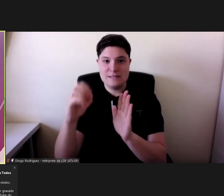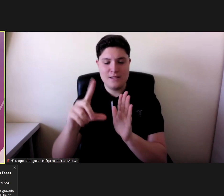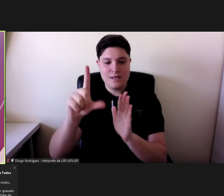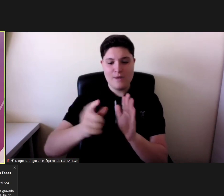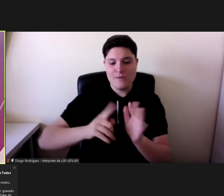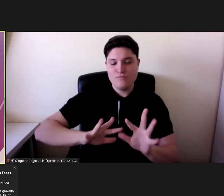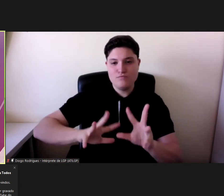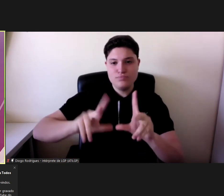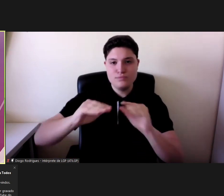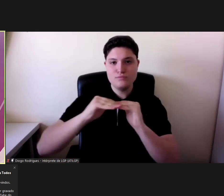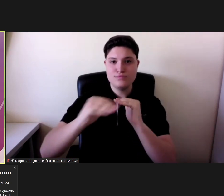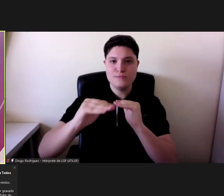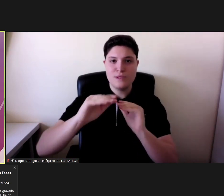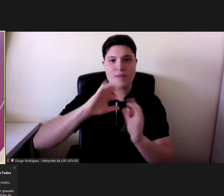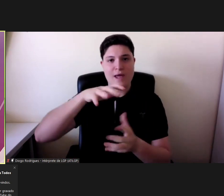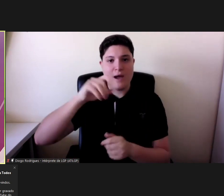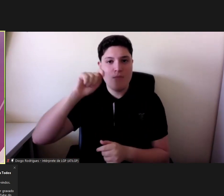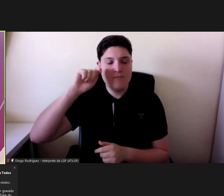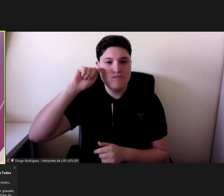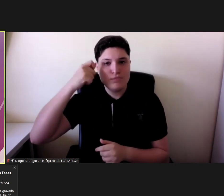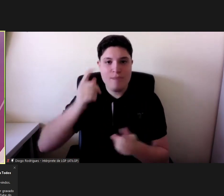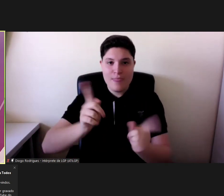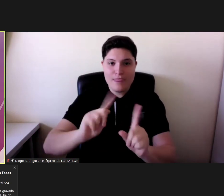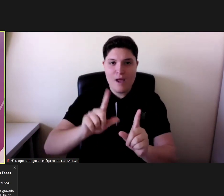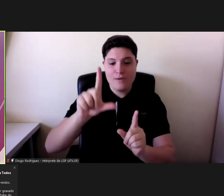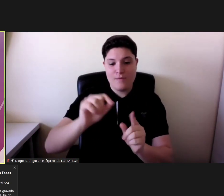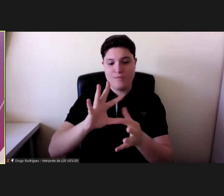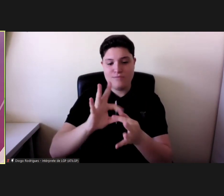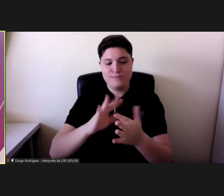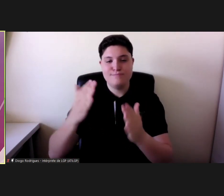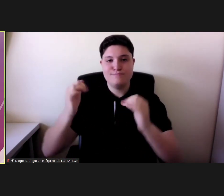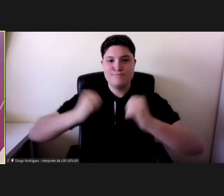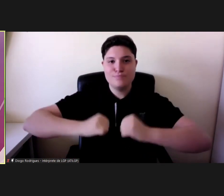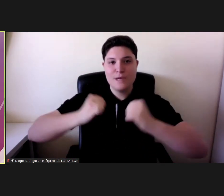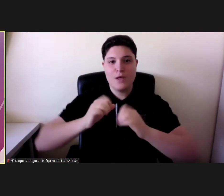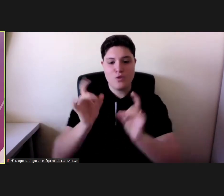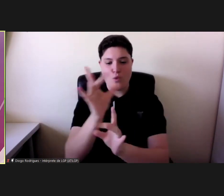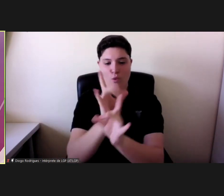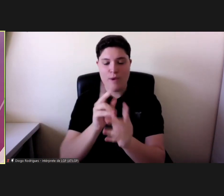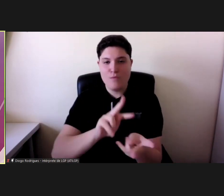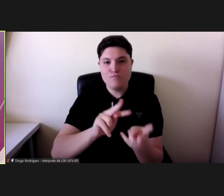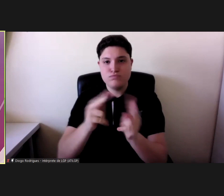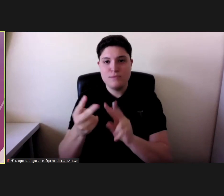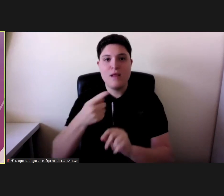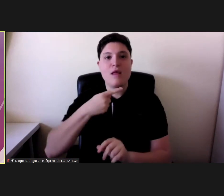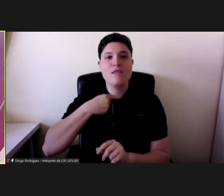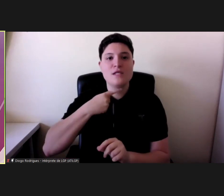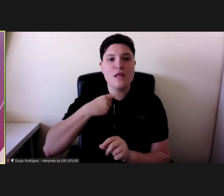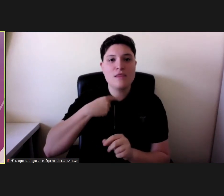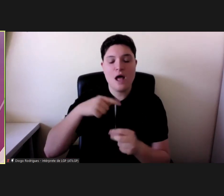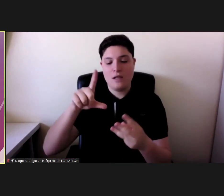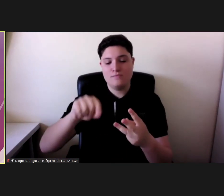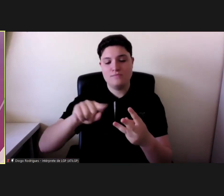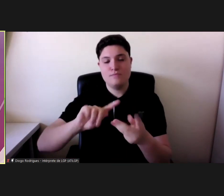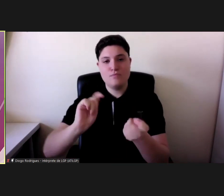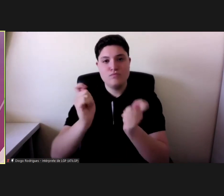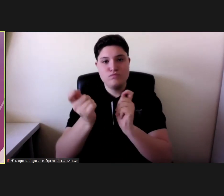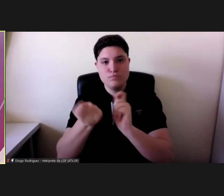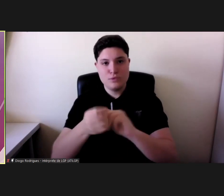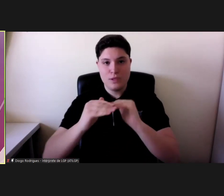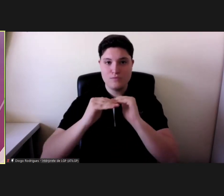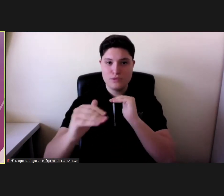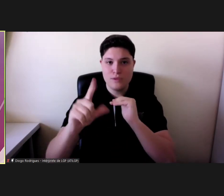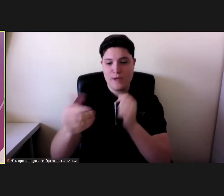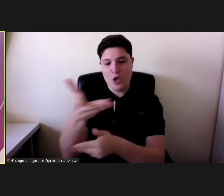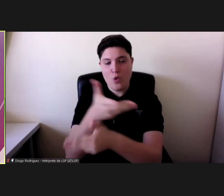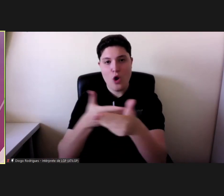Sustentável, passando pelo Pacto Ecológico Europeu, a transição digital, as finanças sustentáveis e a economia circular,